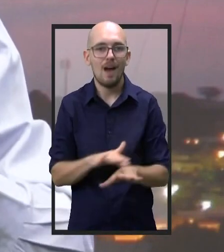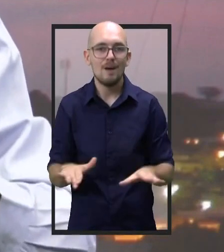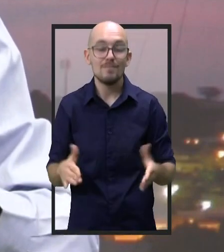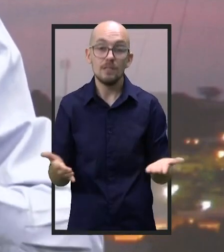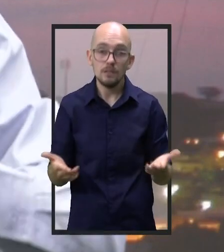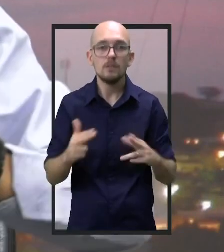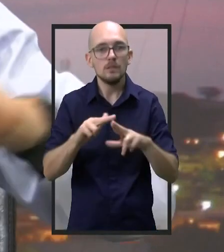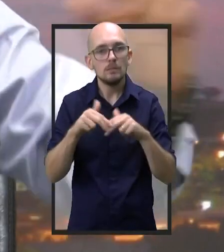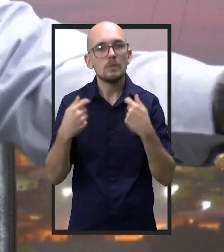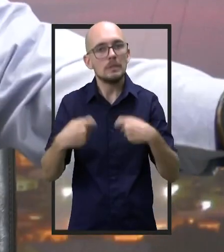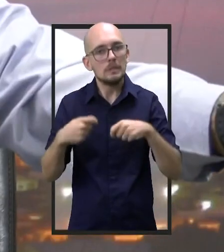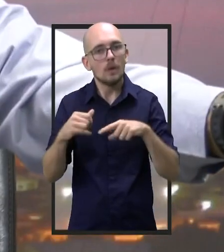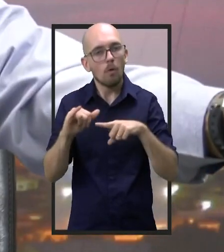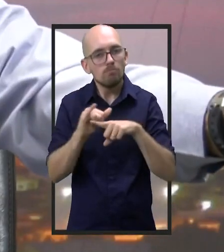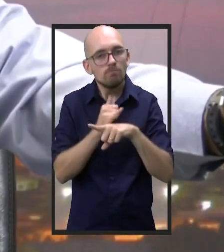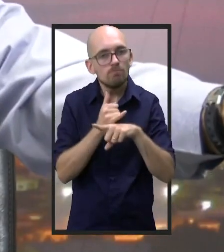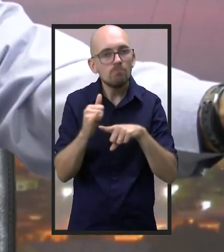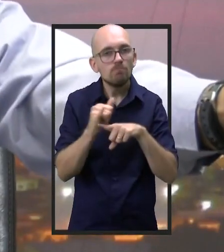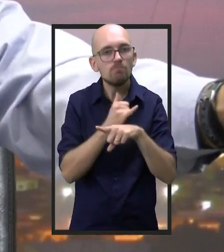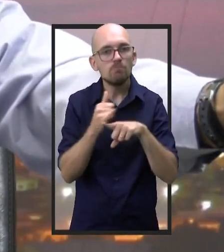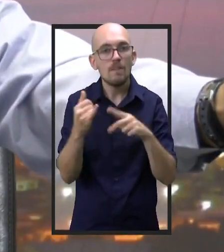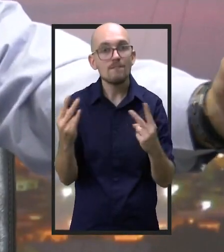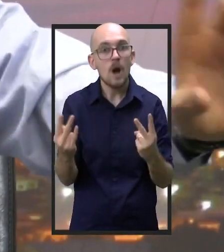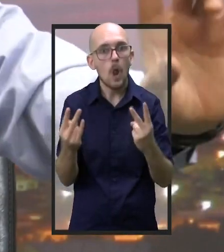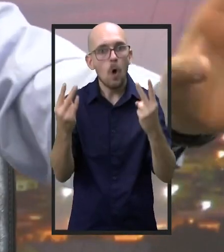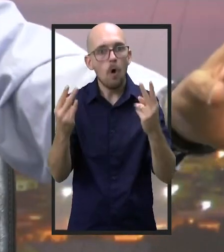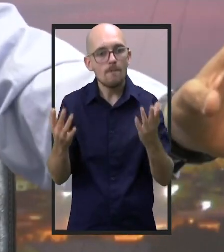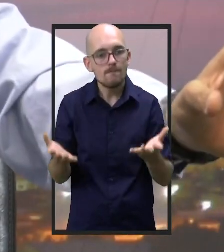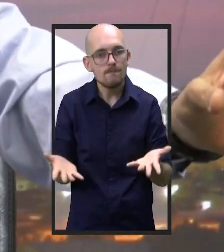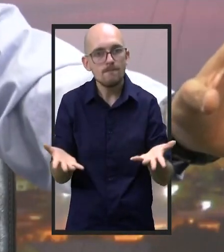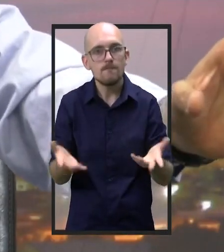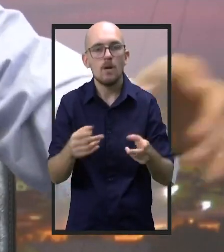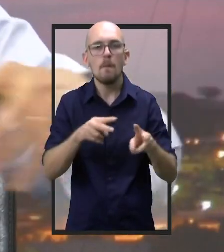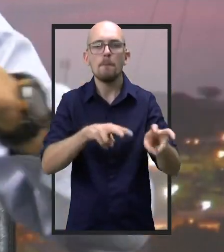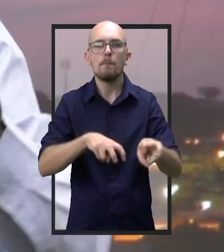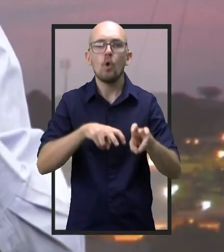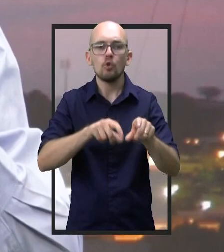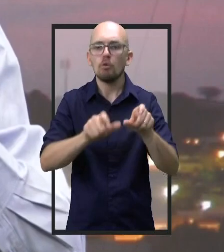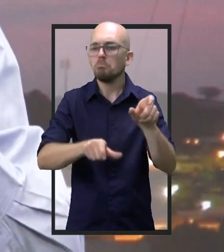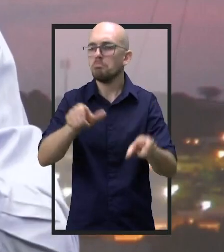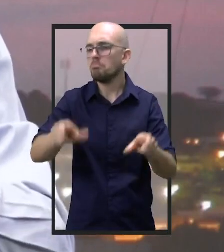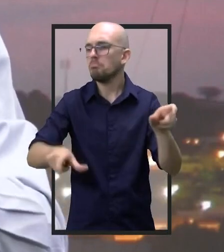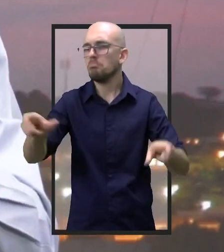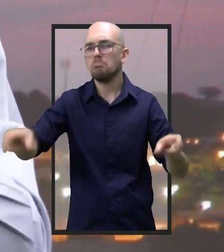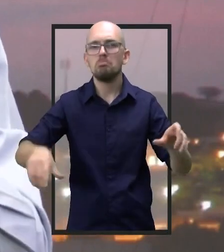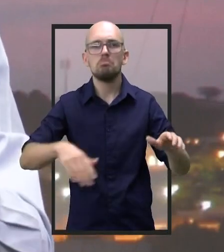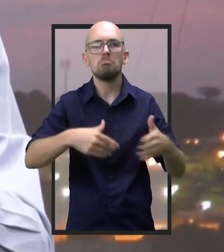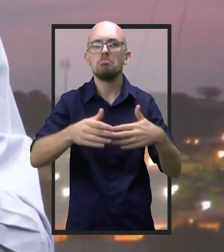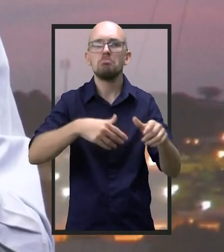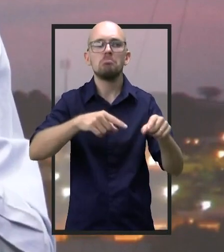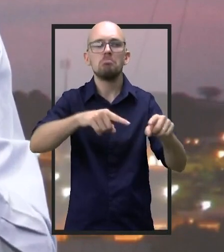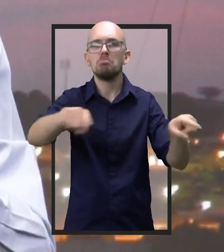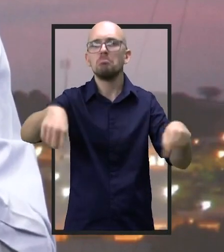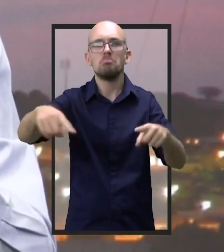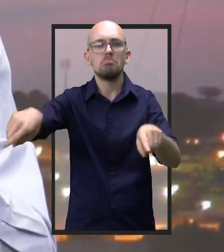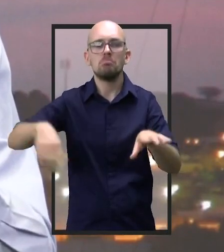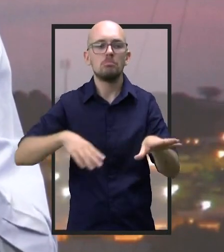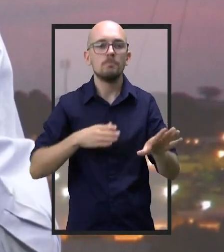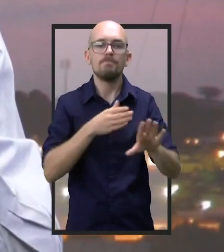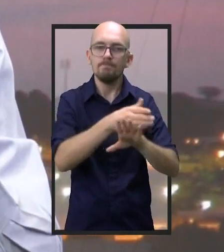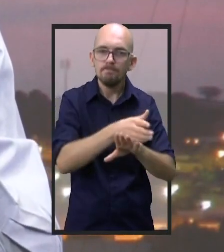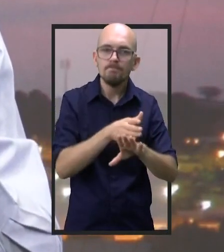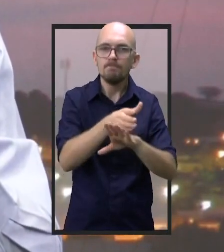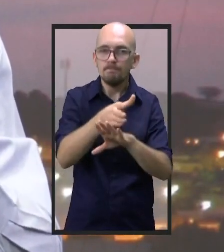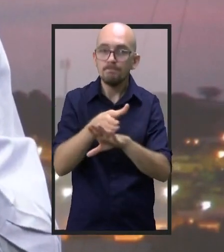o esforço para levar valor para o produtor, não importa onde ele esteja, é imenso. E Orplana, dos 65